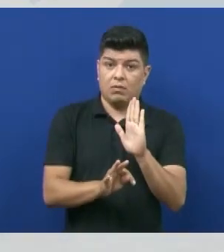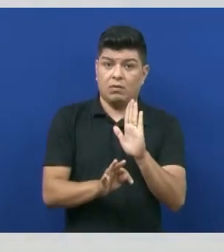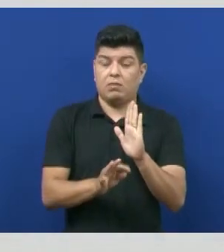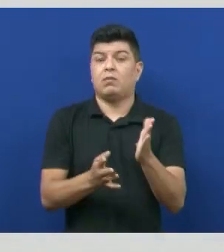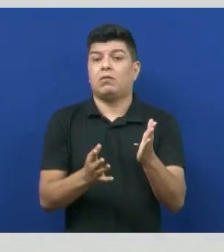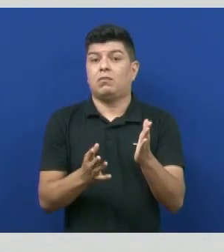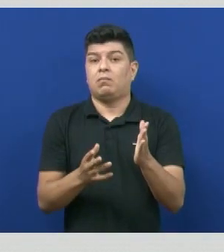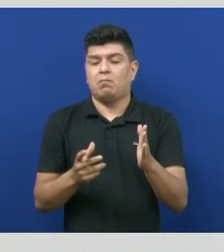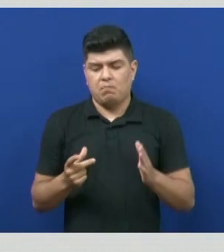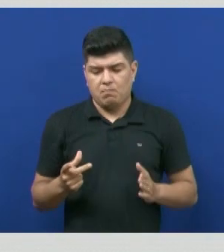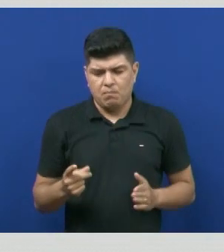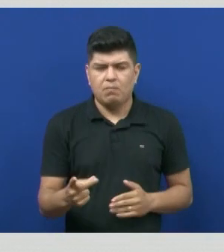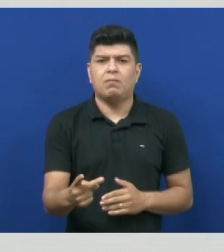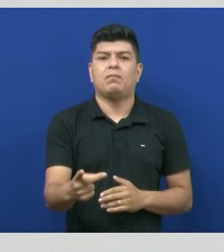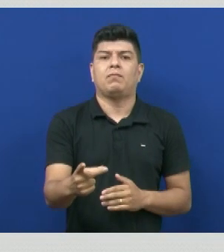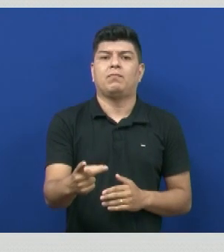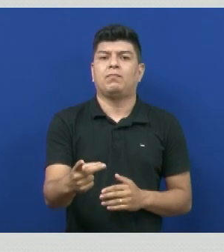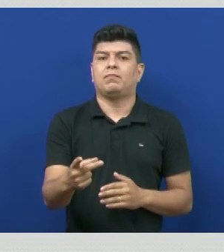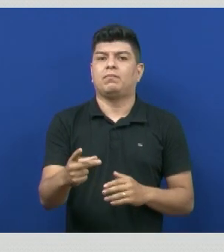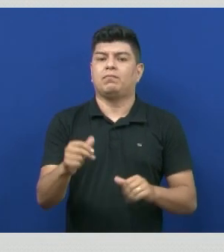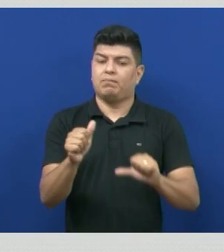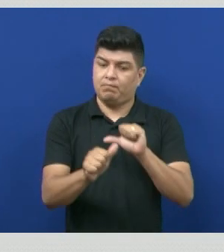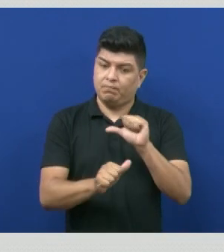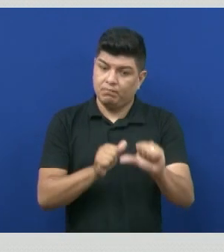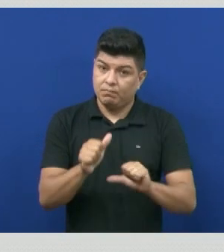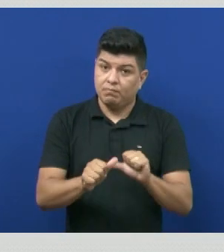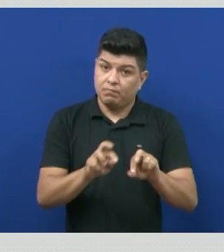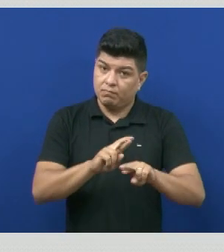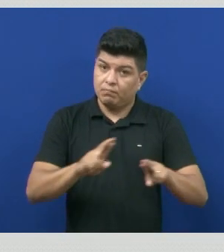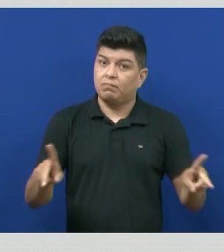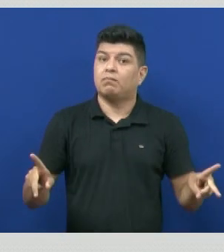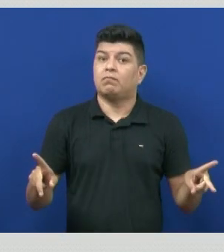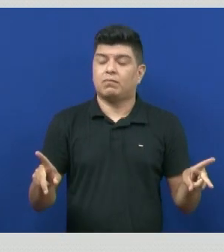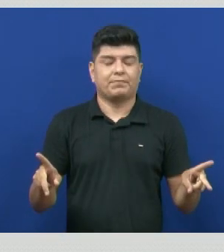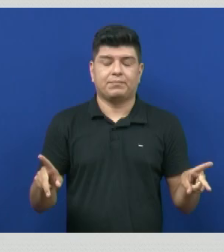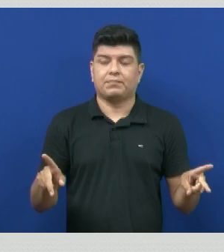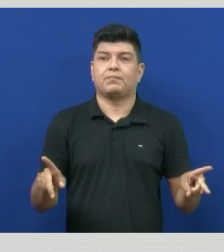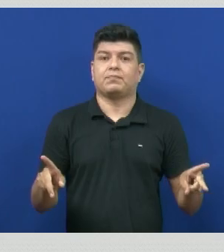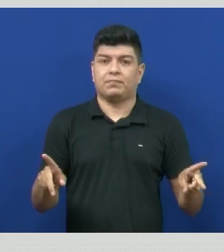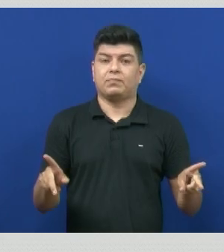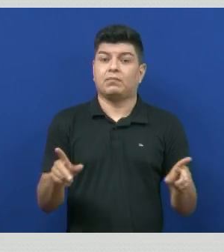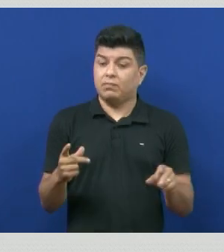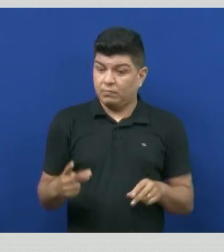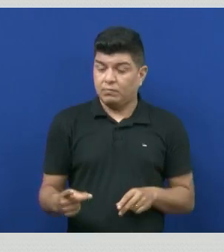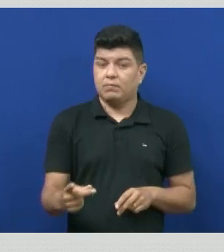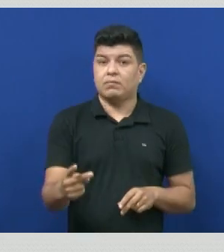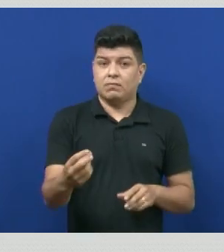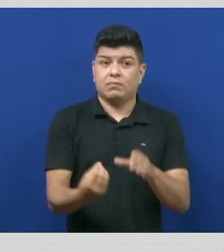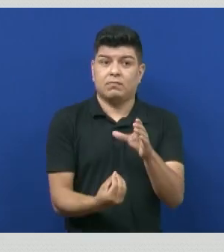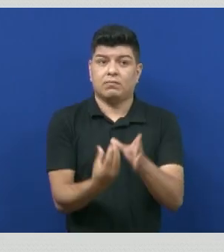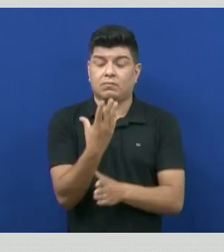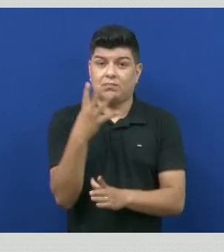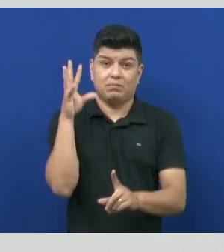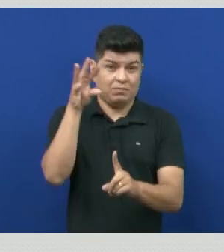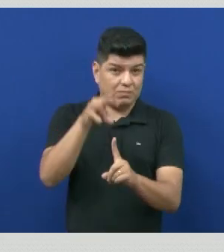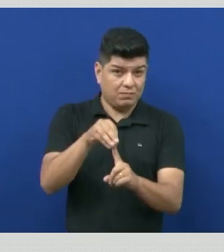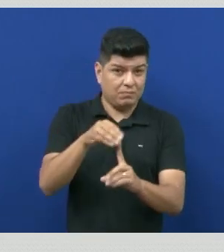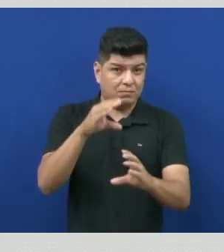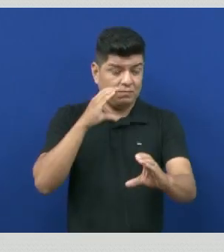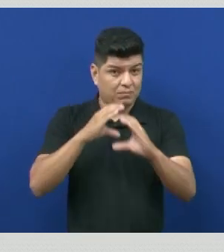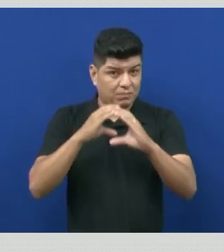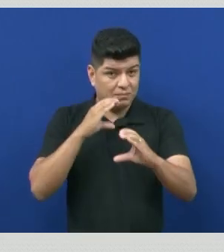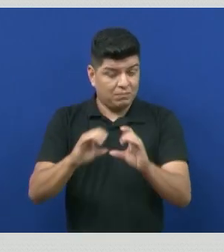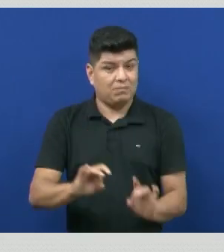portanto, infinitos. Ao contrário dos tipos, gente, esses aqui são infinitos e produzidos com objetivos